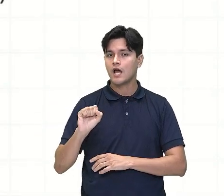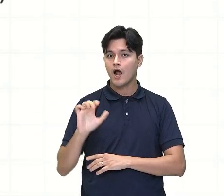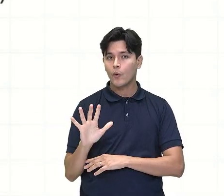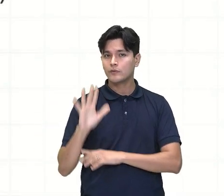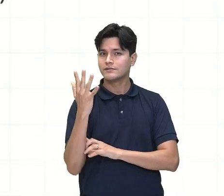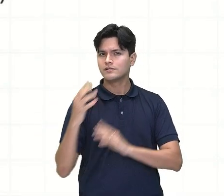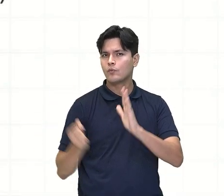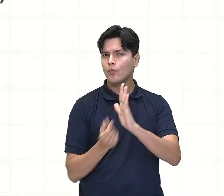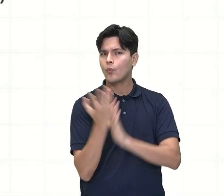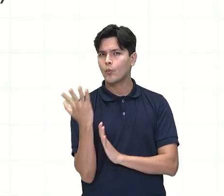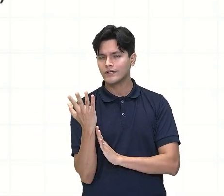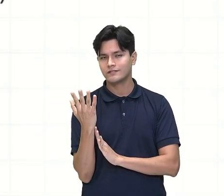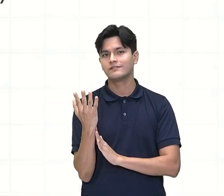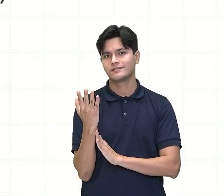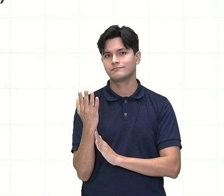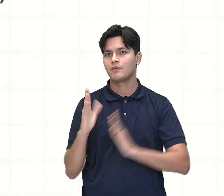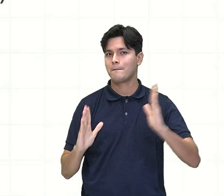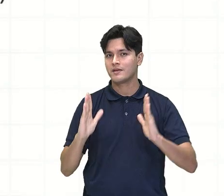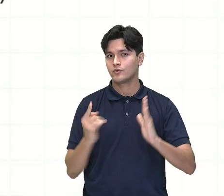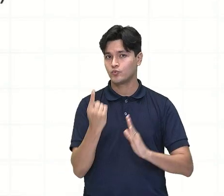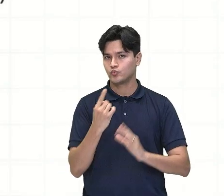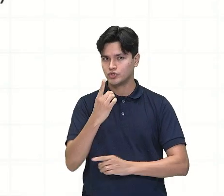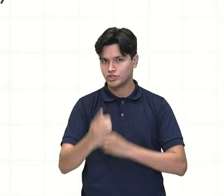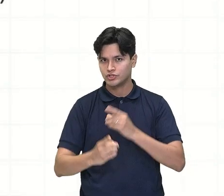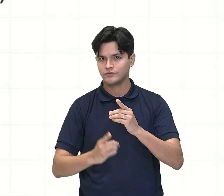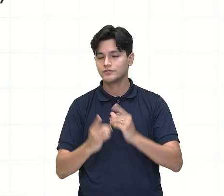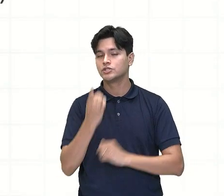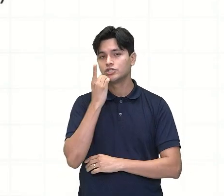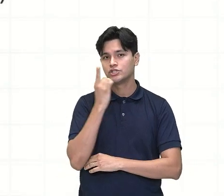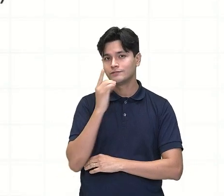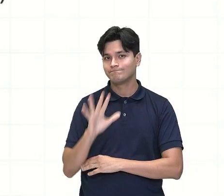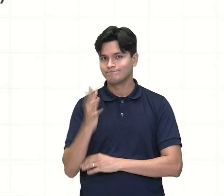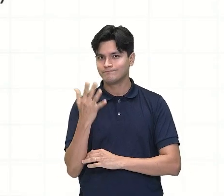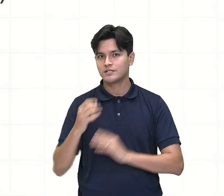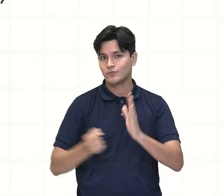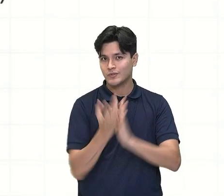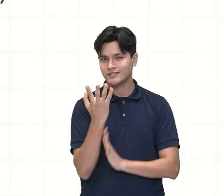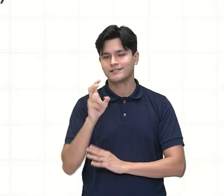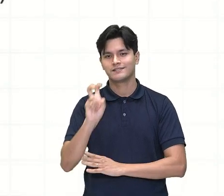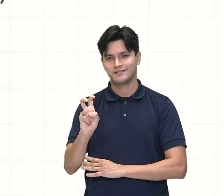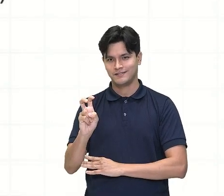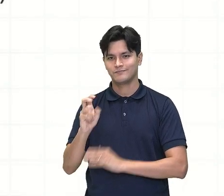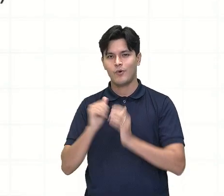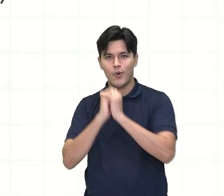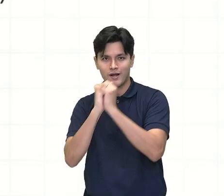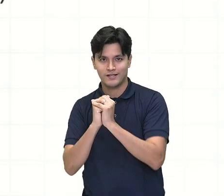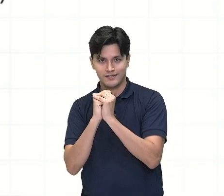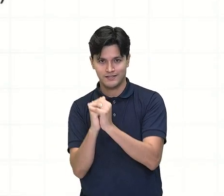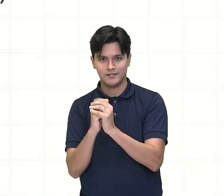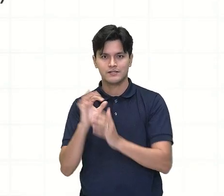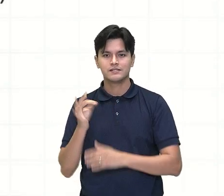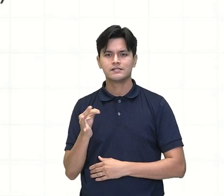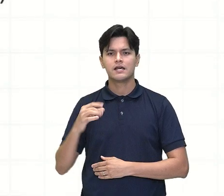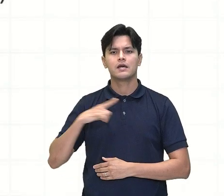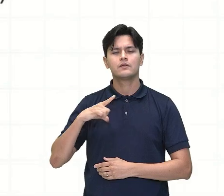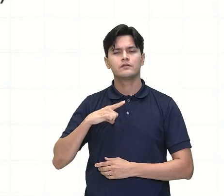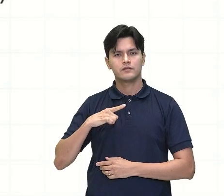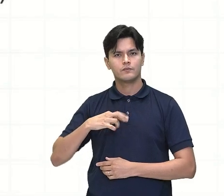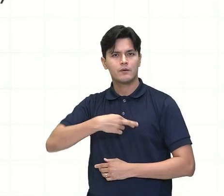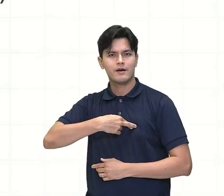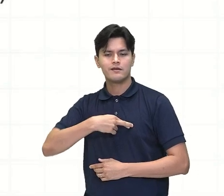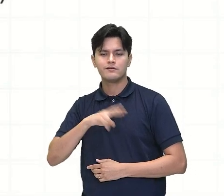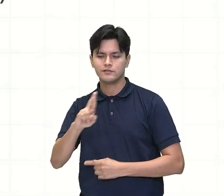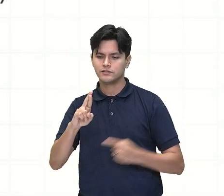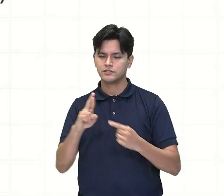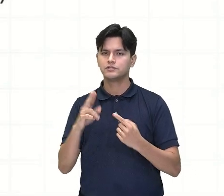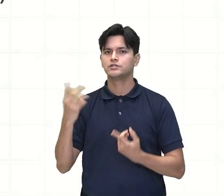na misericórdia e no poder de Deus é vista como uma fonte de cura e bem-estar, com a religião desempenhando um papel fundamental tanto